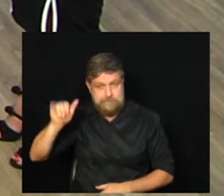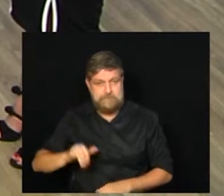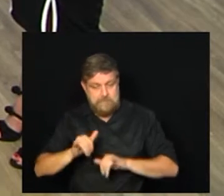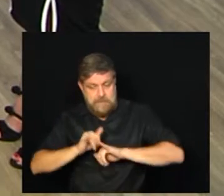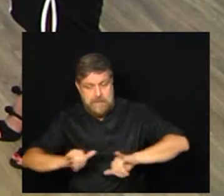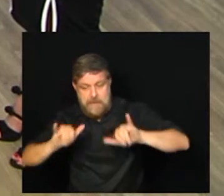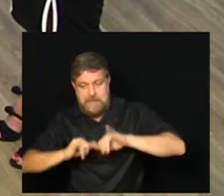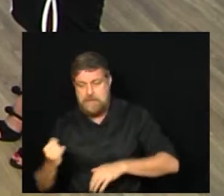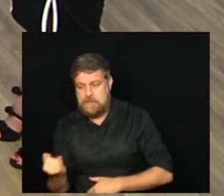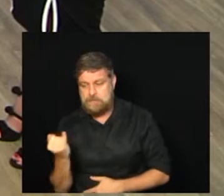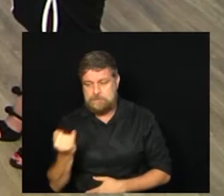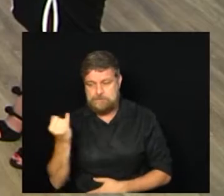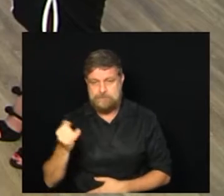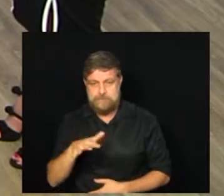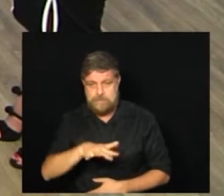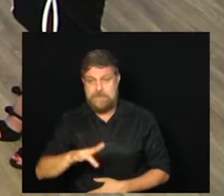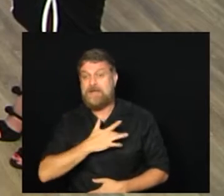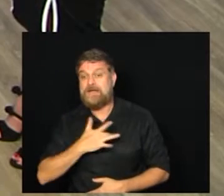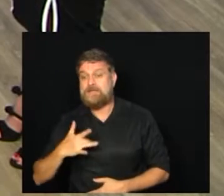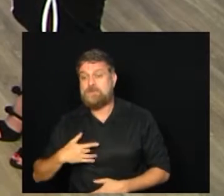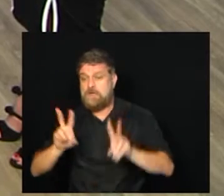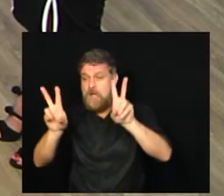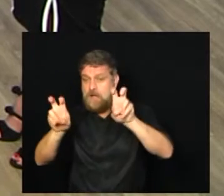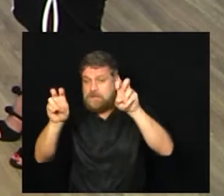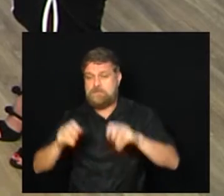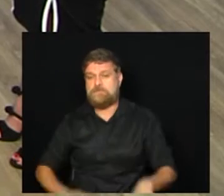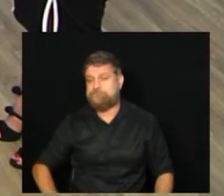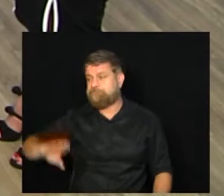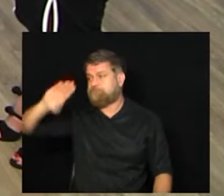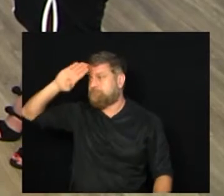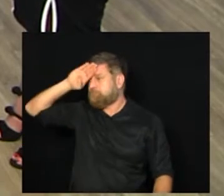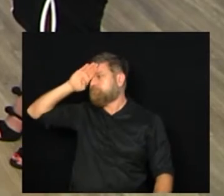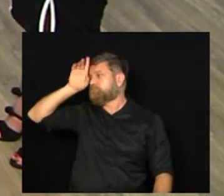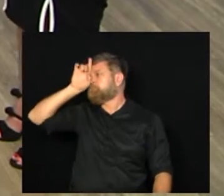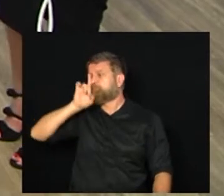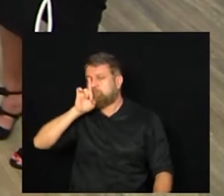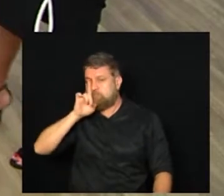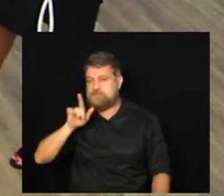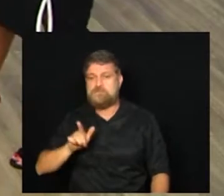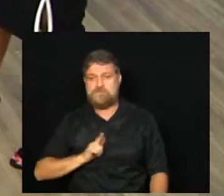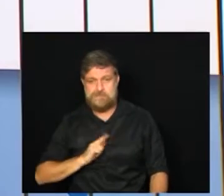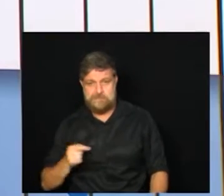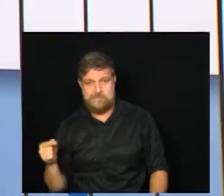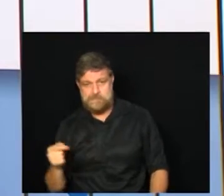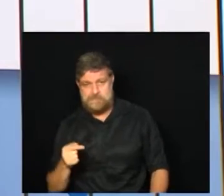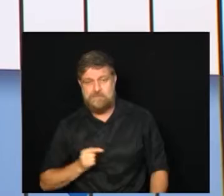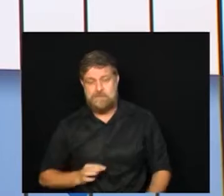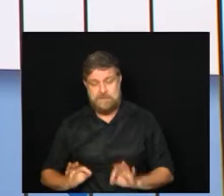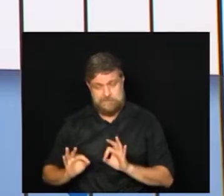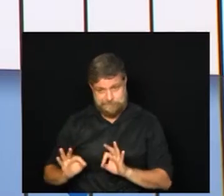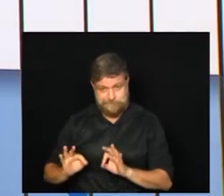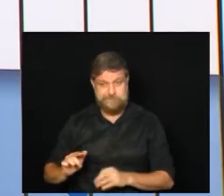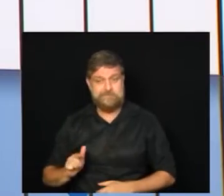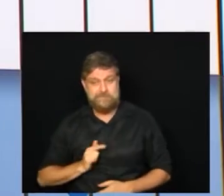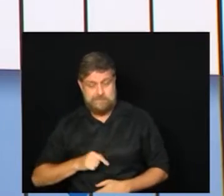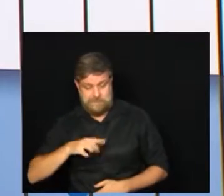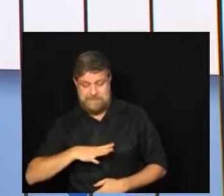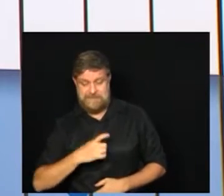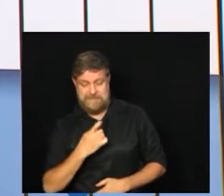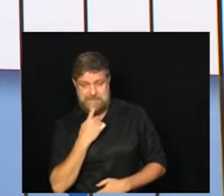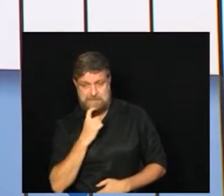gente segue falando sobre saúde, agora sobre febre amarela. São as arboviroses, né? E justamente, olha, a gente teve em Campinas,